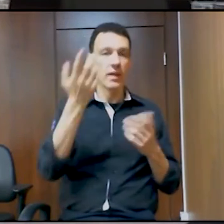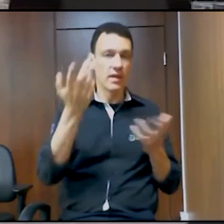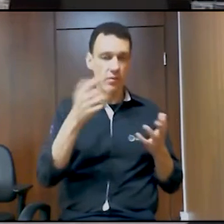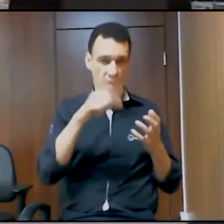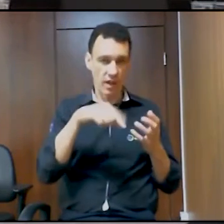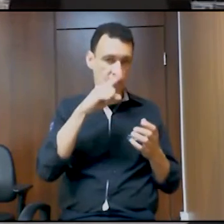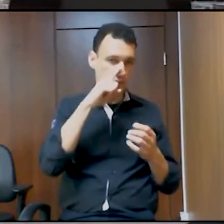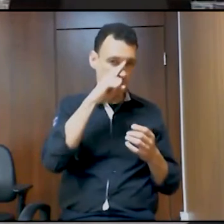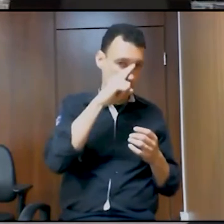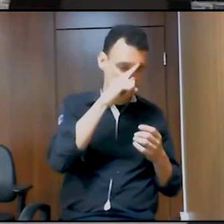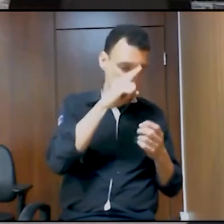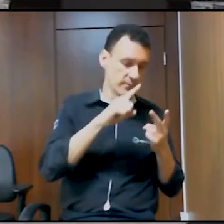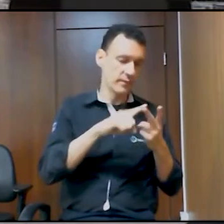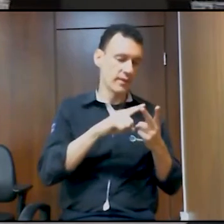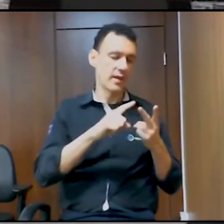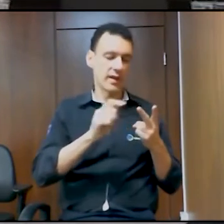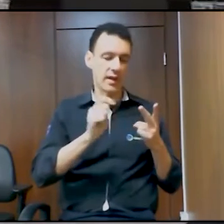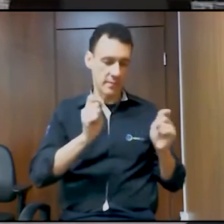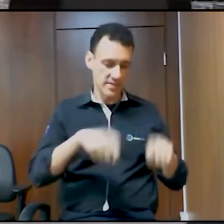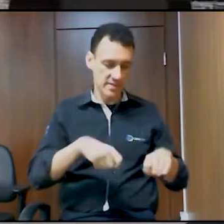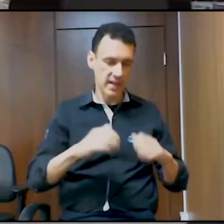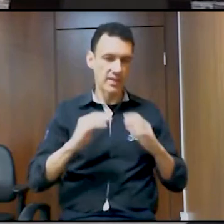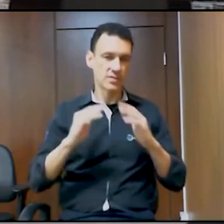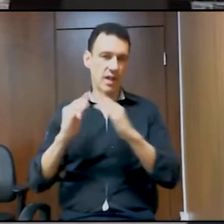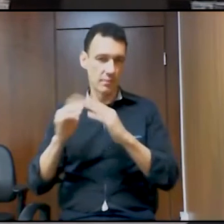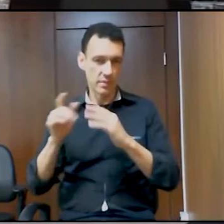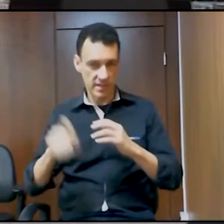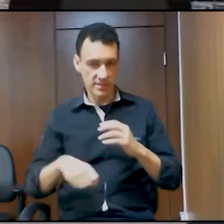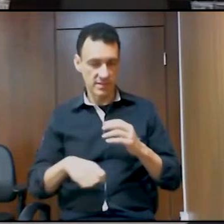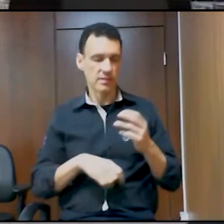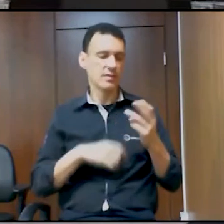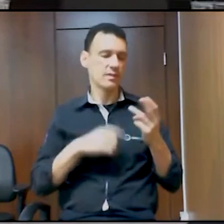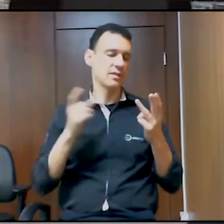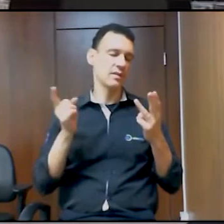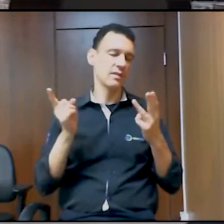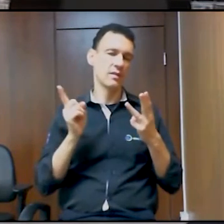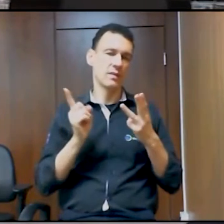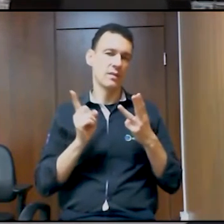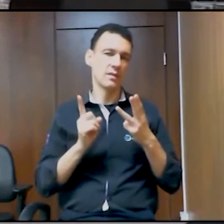vulnerabilidade, capacidade para habitação.